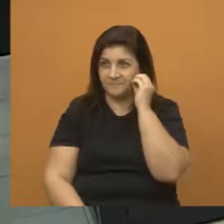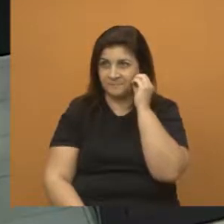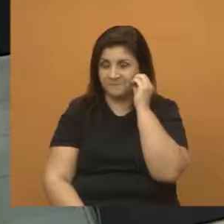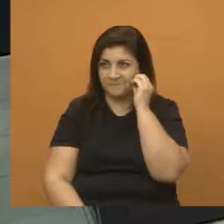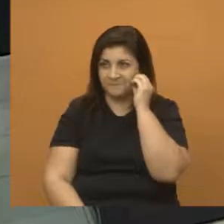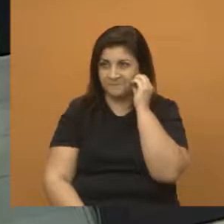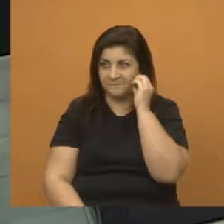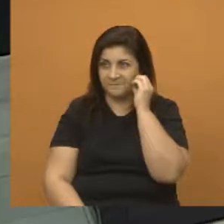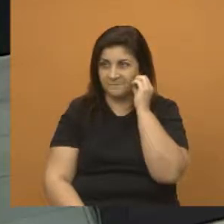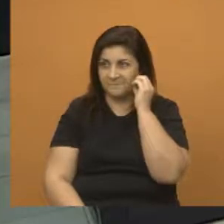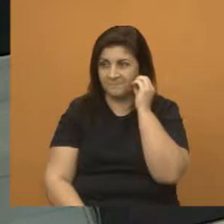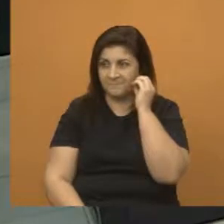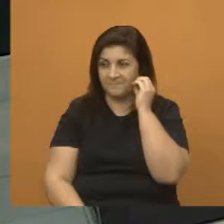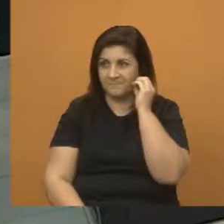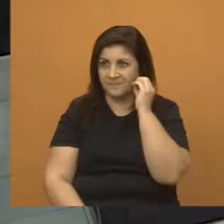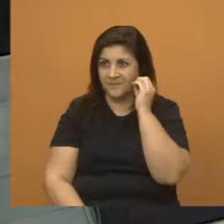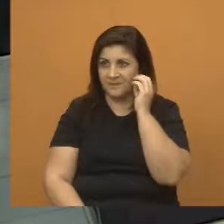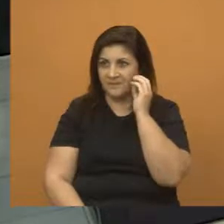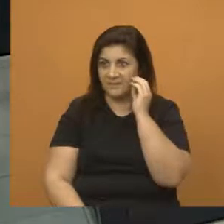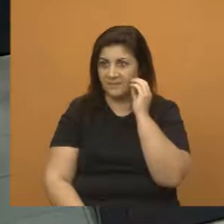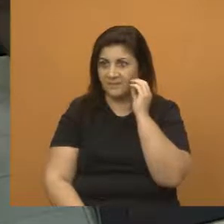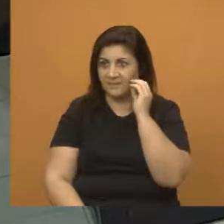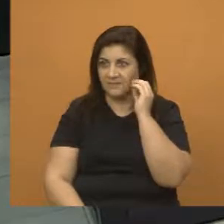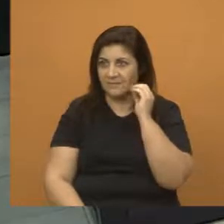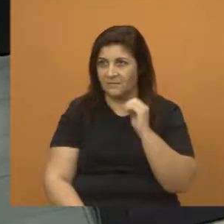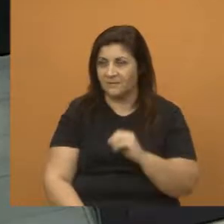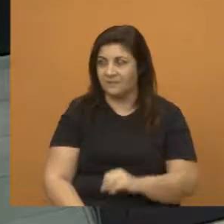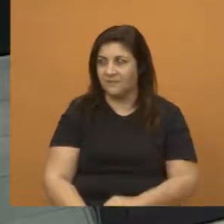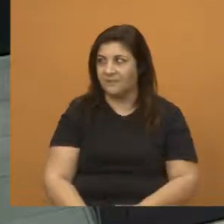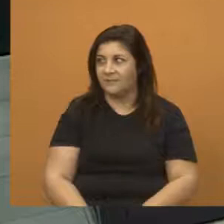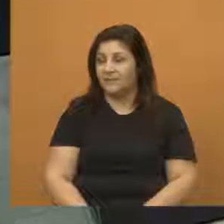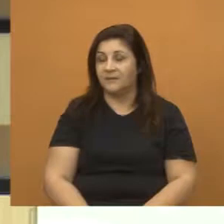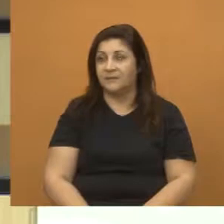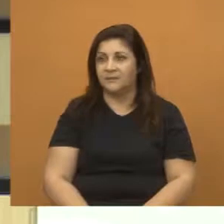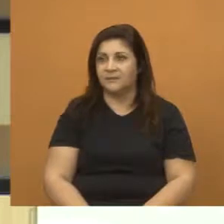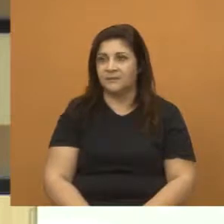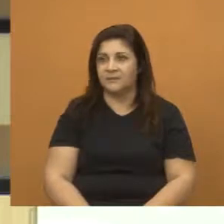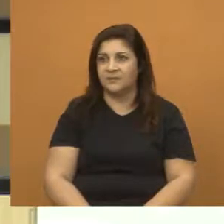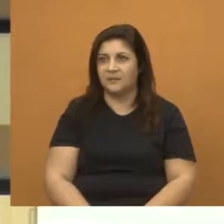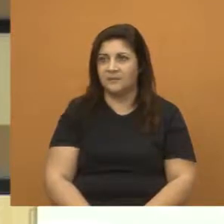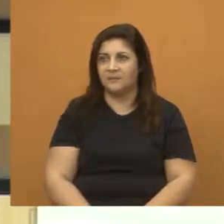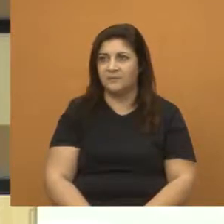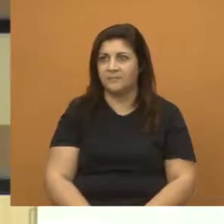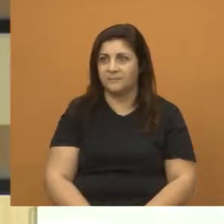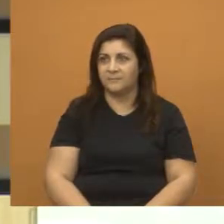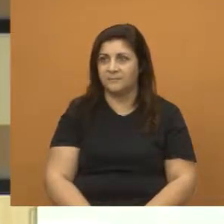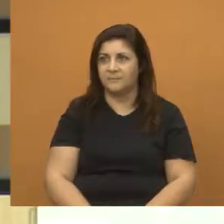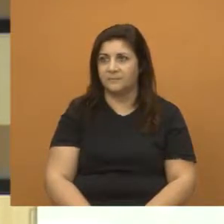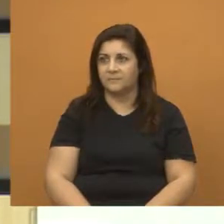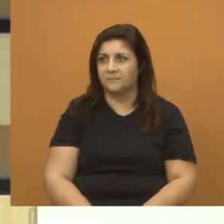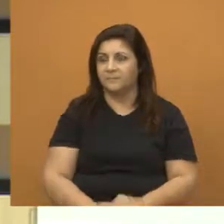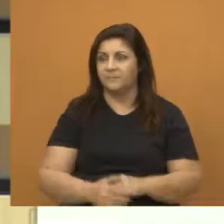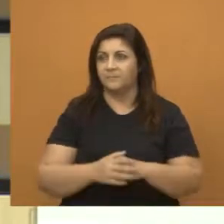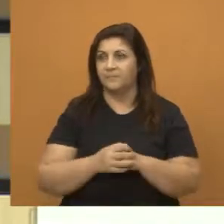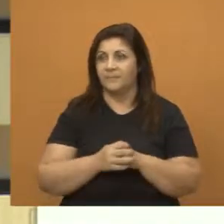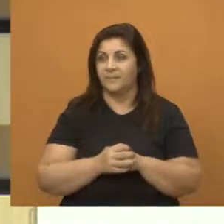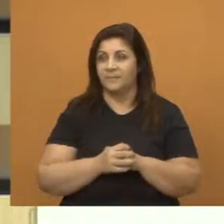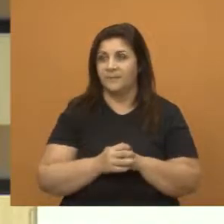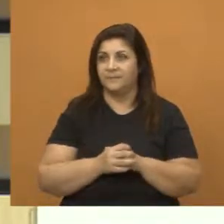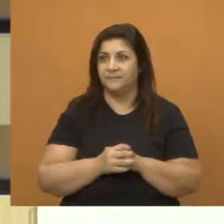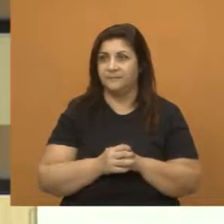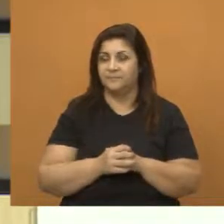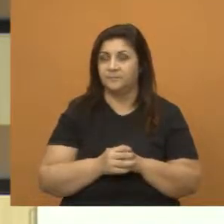não tô recebendo as cédulas do projeto de decreto legislativo dos números 03 2018